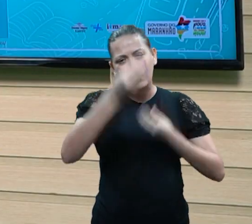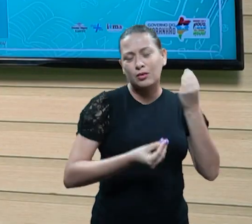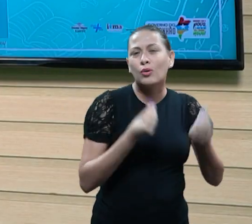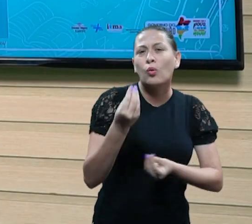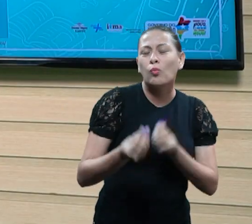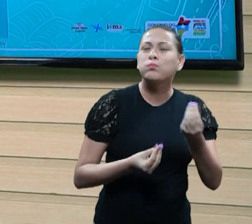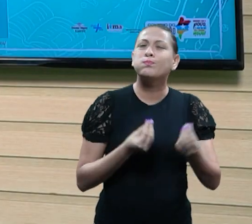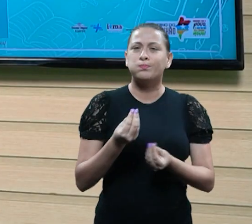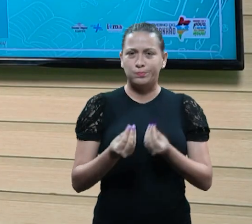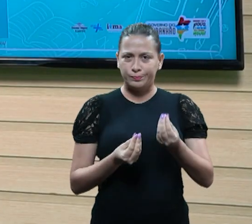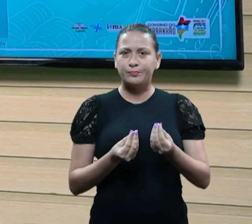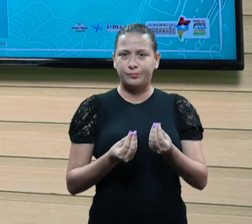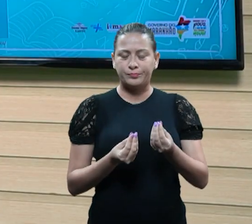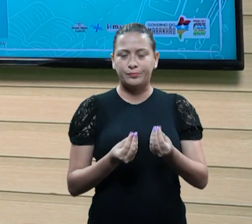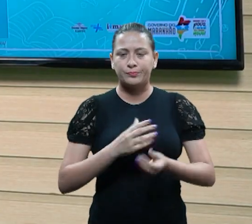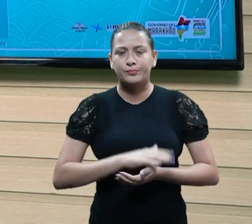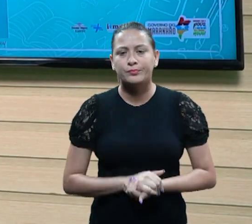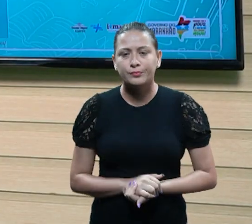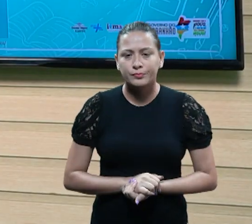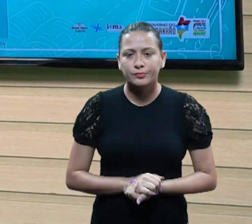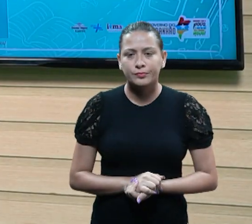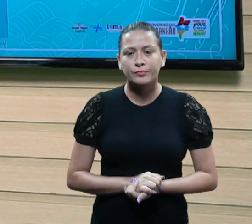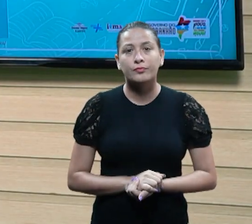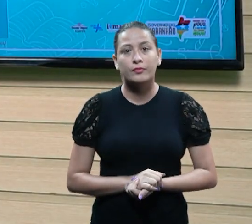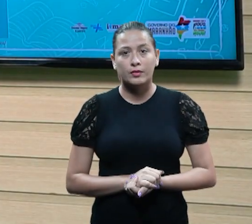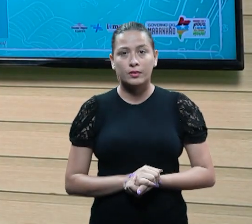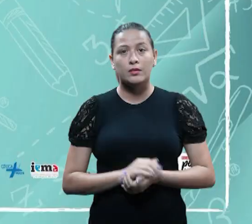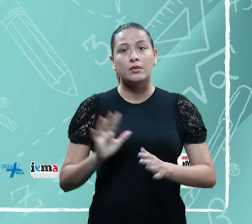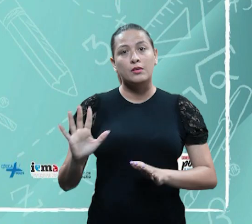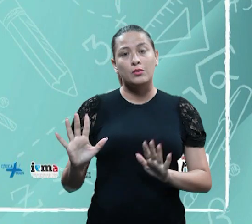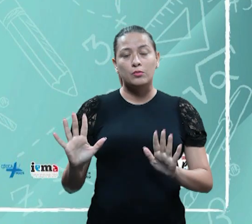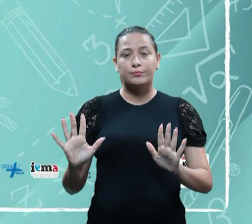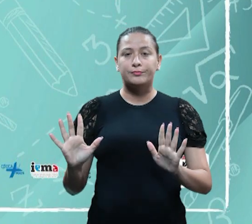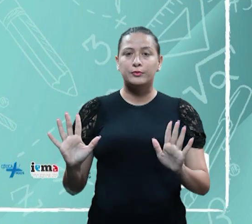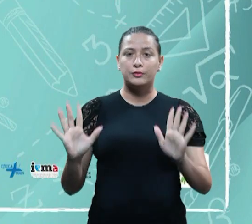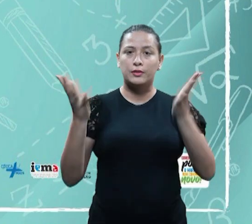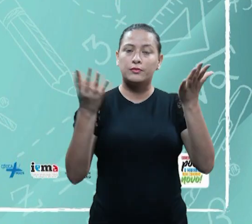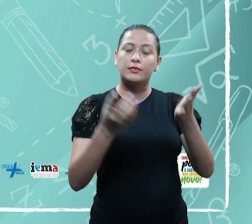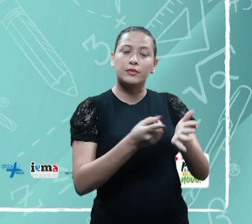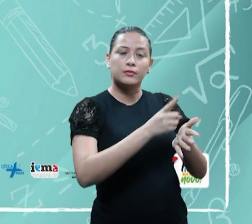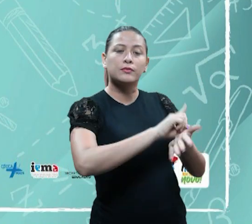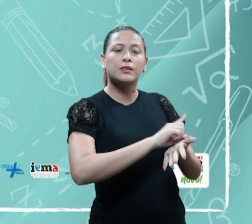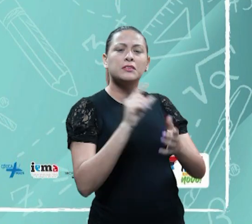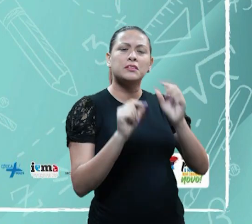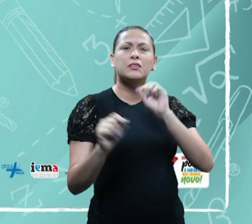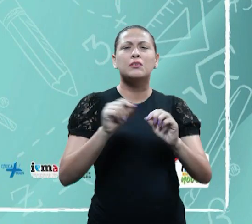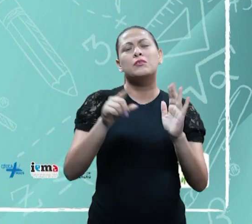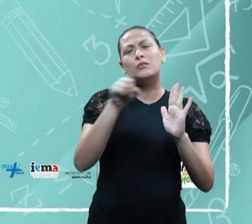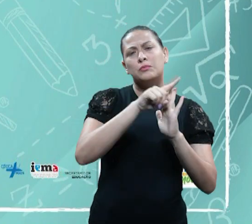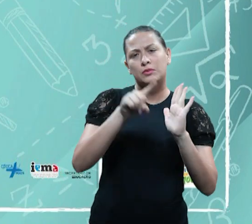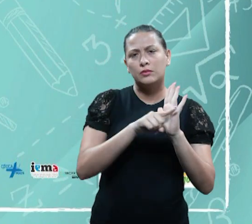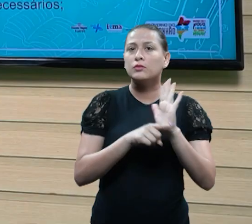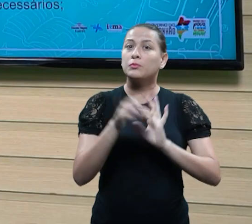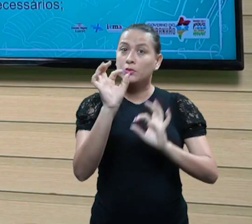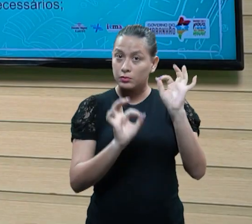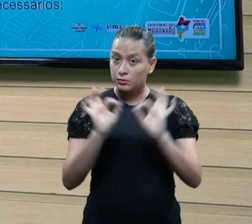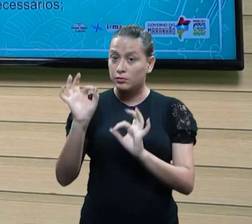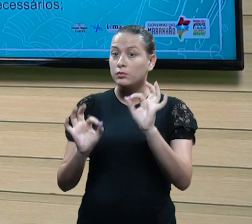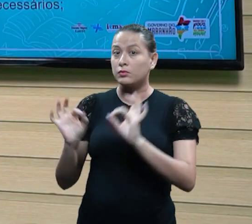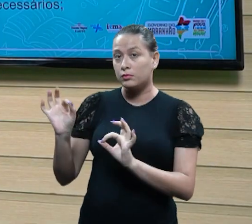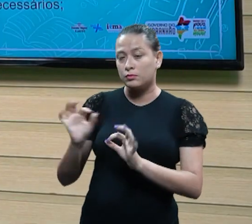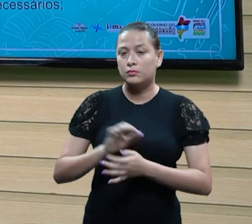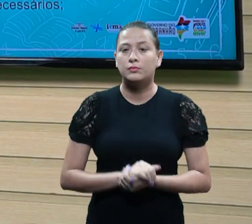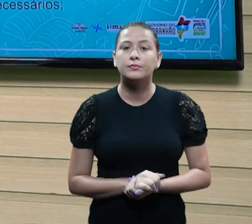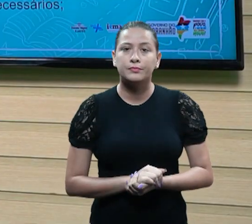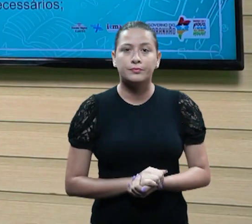a incorporação da ideia do evento, e o pré-evento, que seria o planejamento e organização.